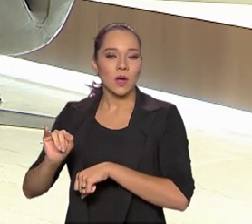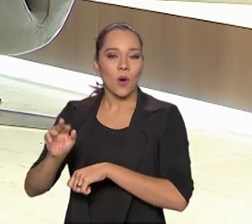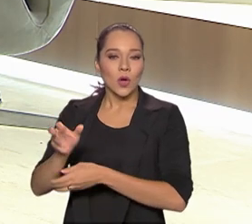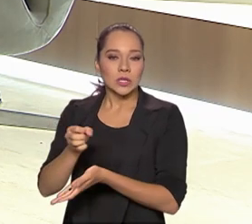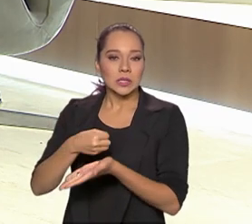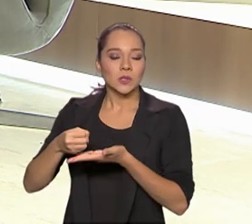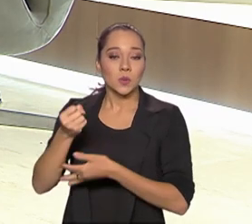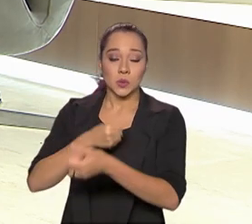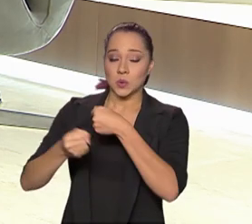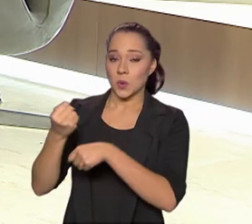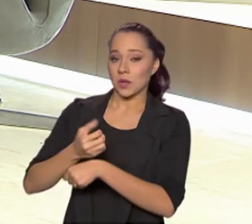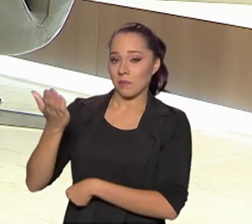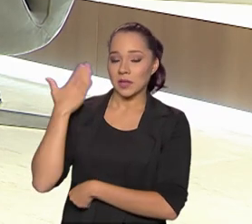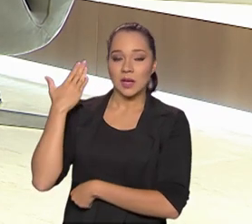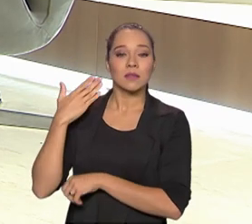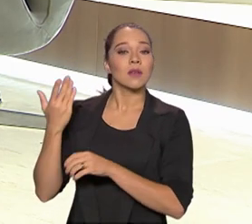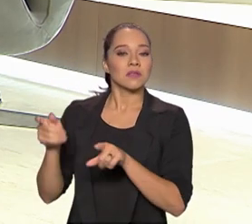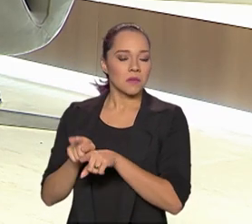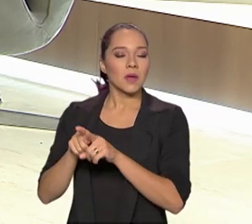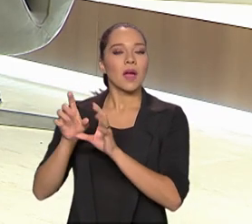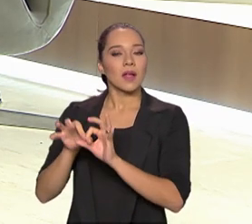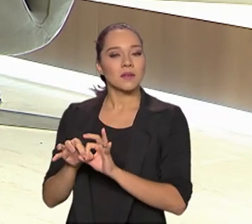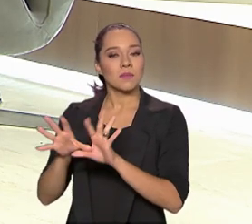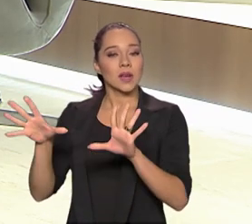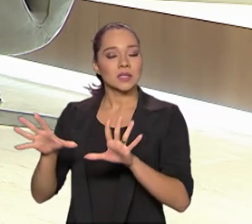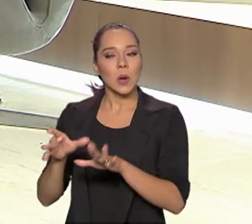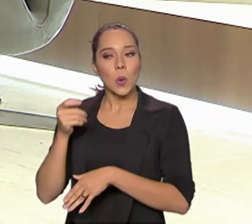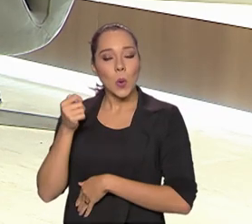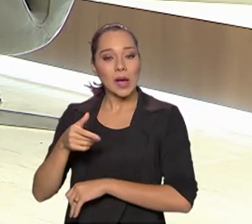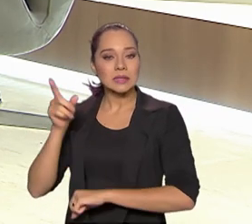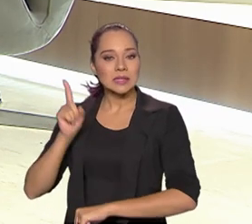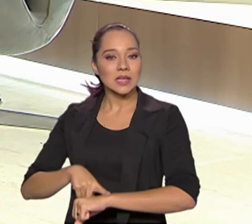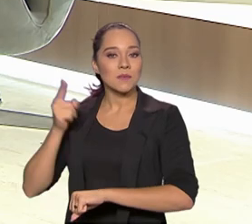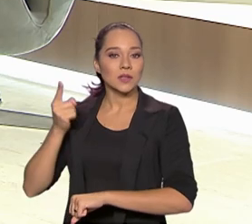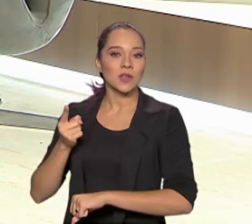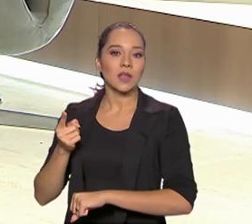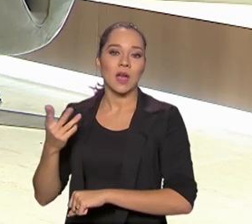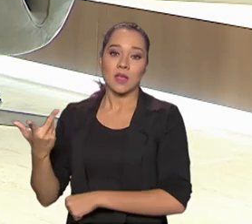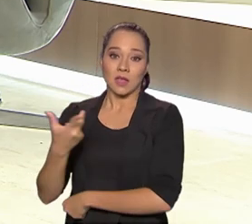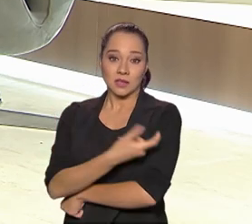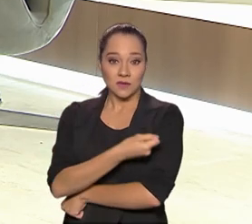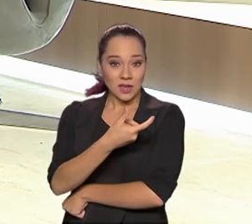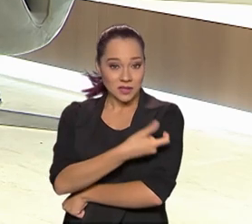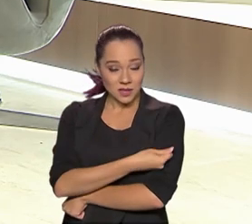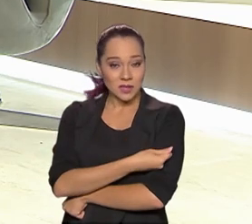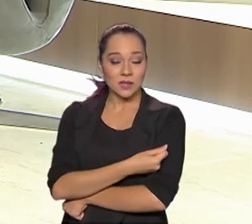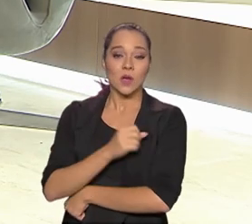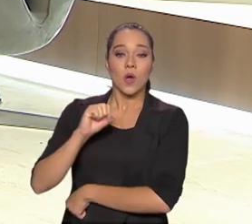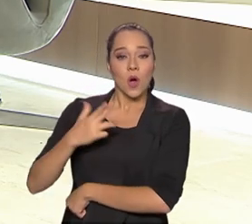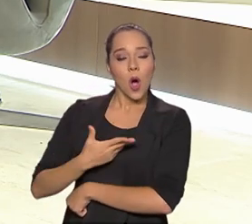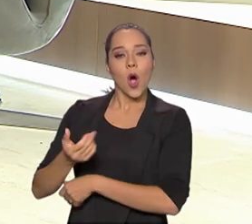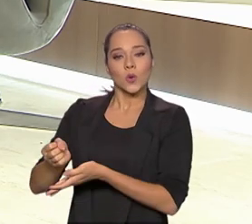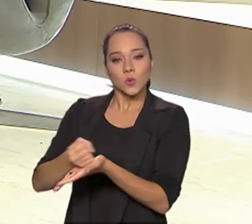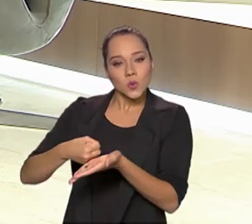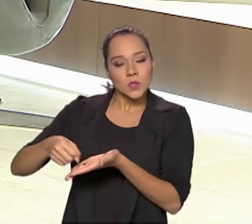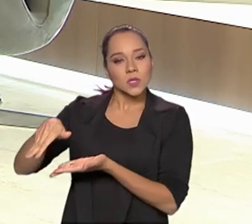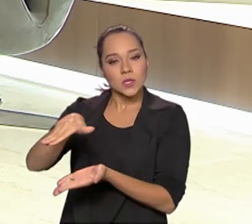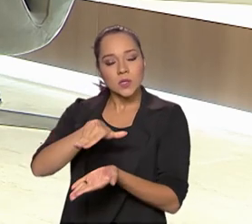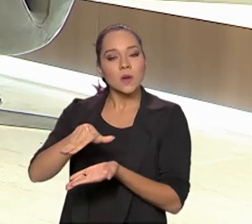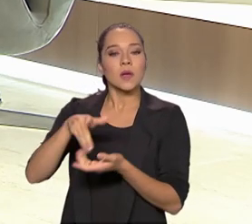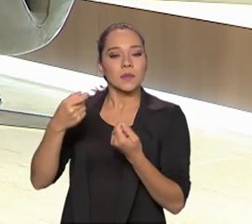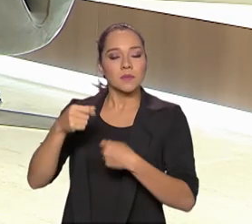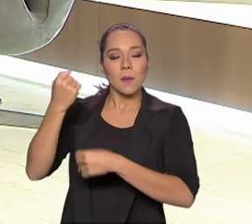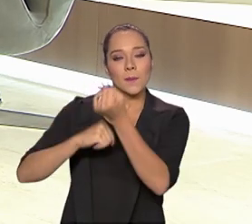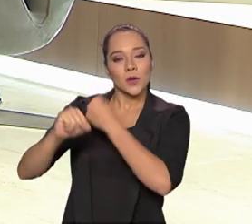o ano passado, a liberação também quase que imediata das vacinas ou dos insumos necessários à